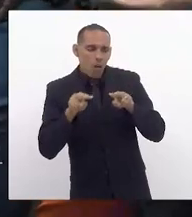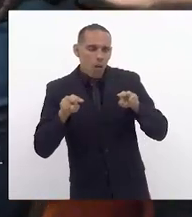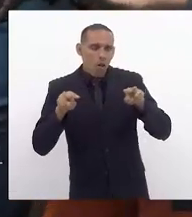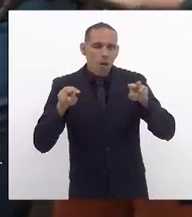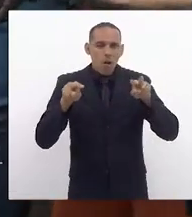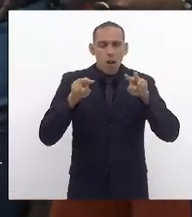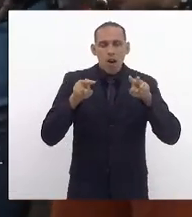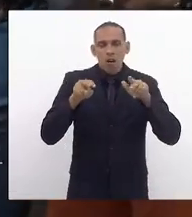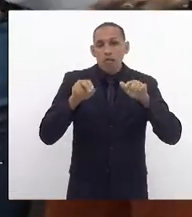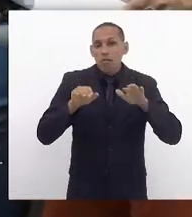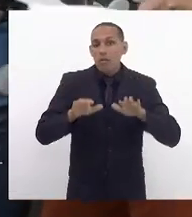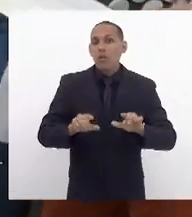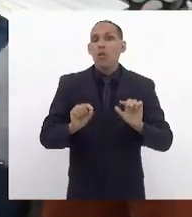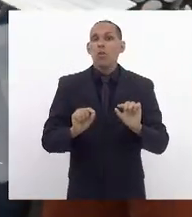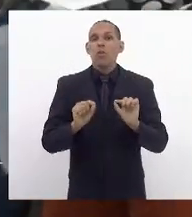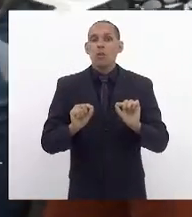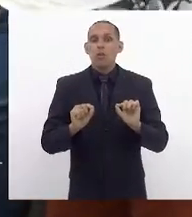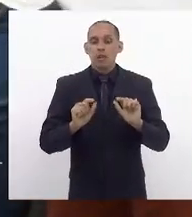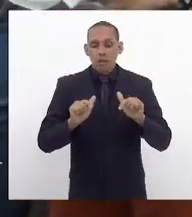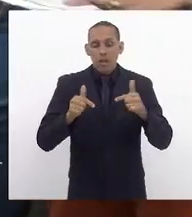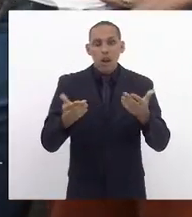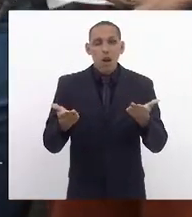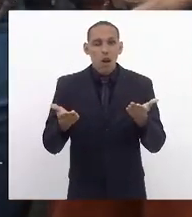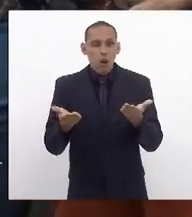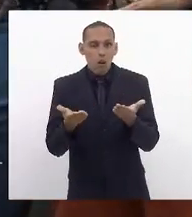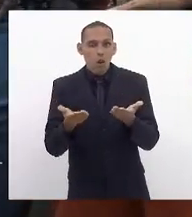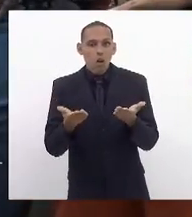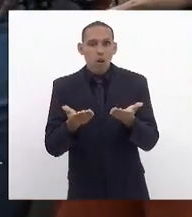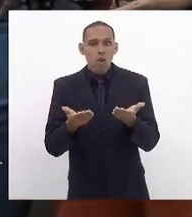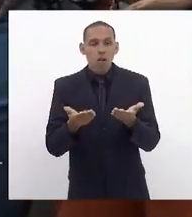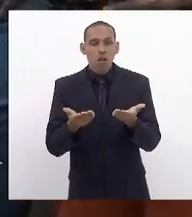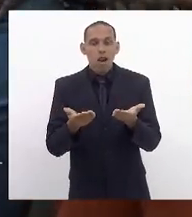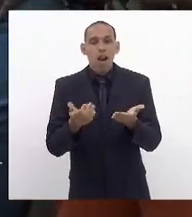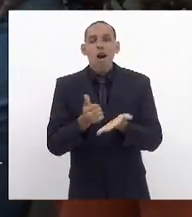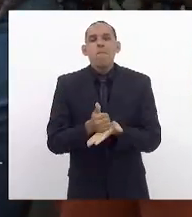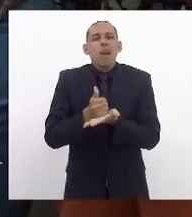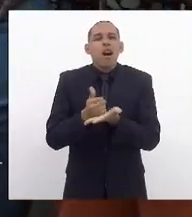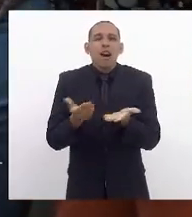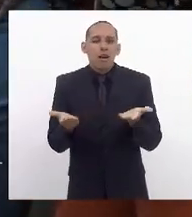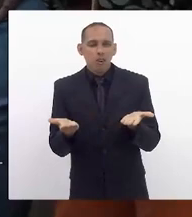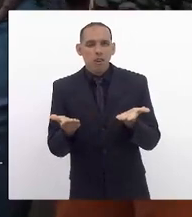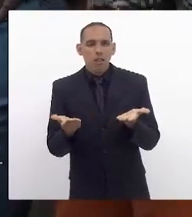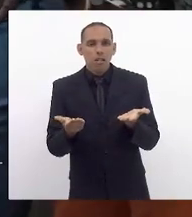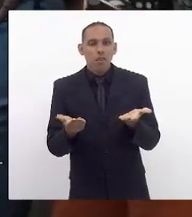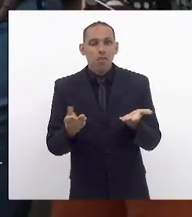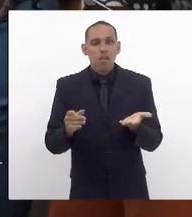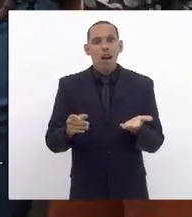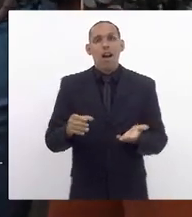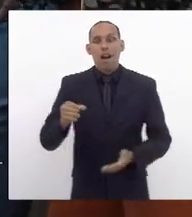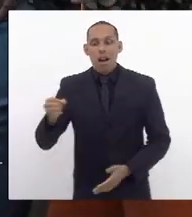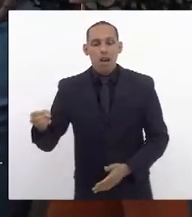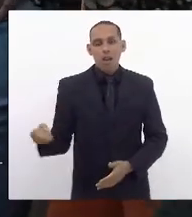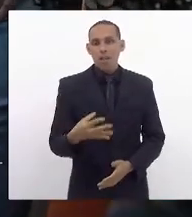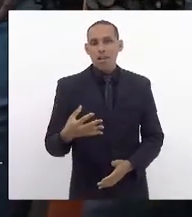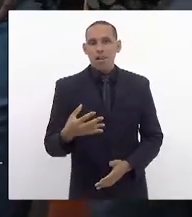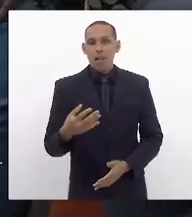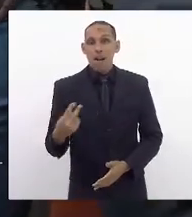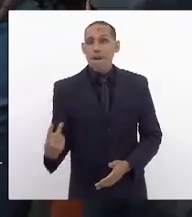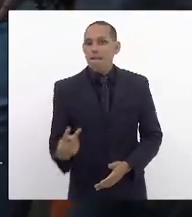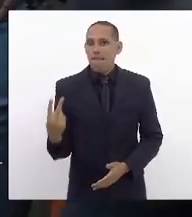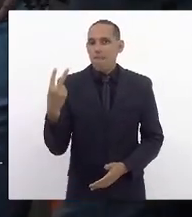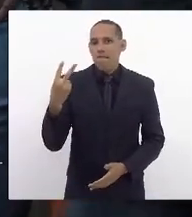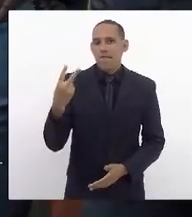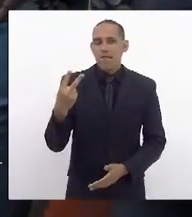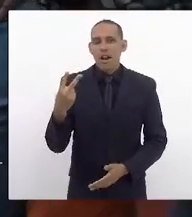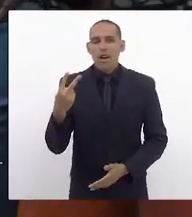que reveste o presente iniciativa, que está alicerçada na necessidade de atualização de valores de